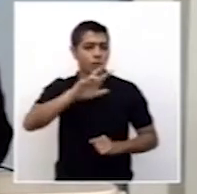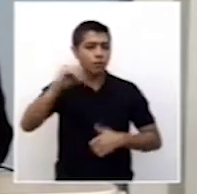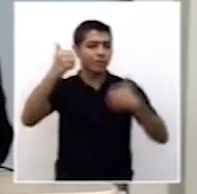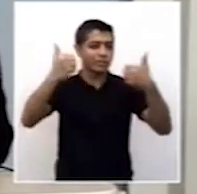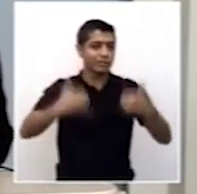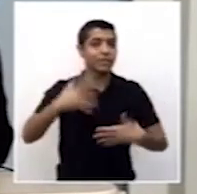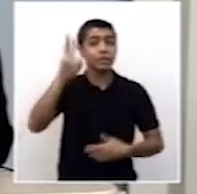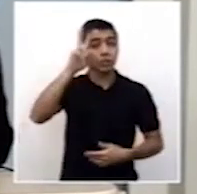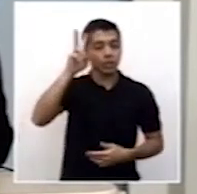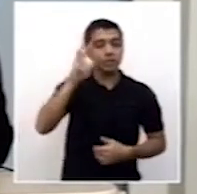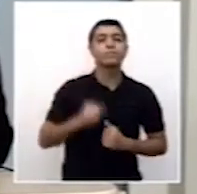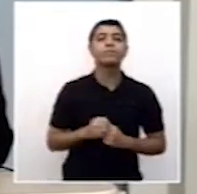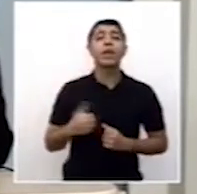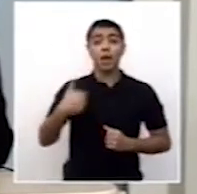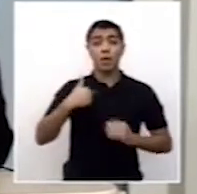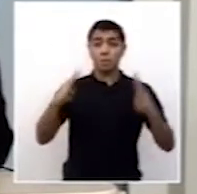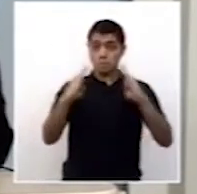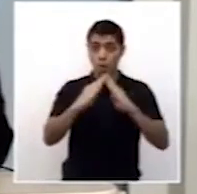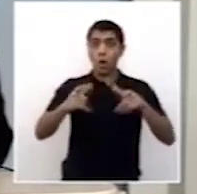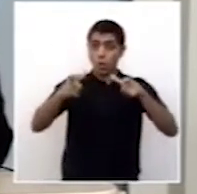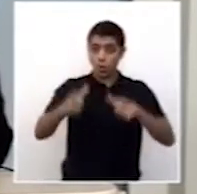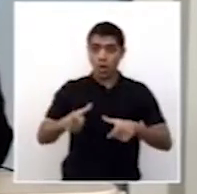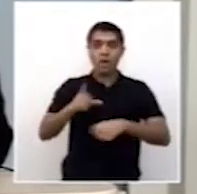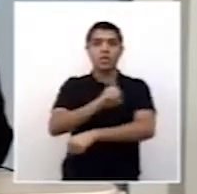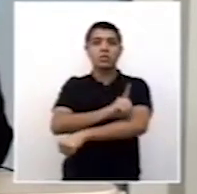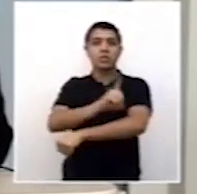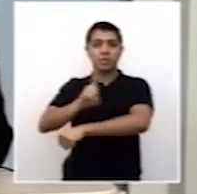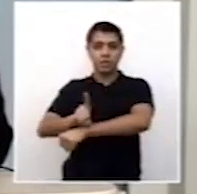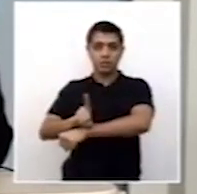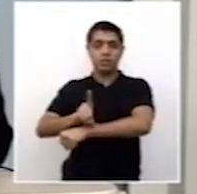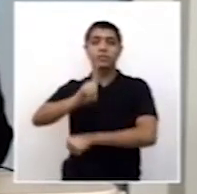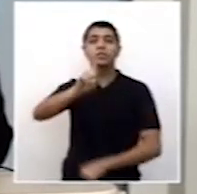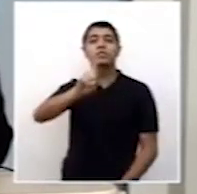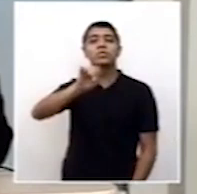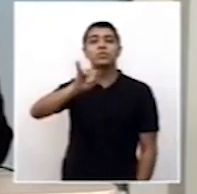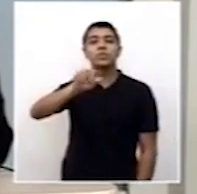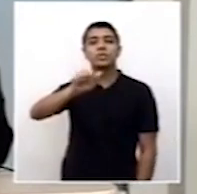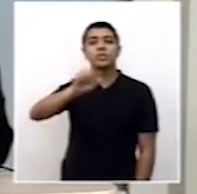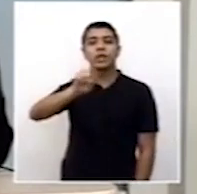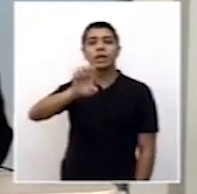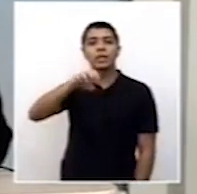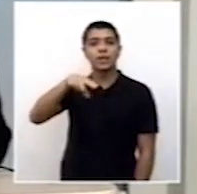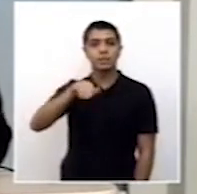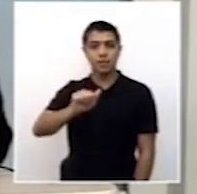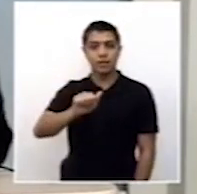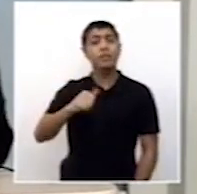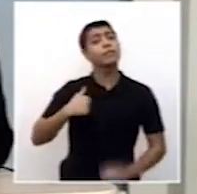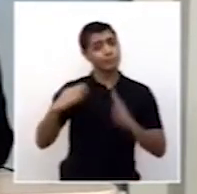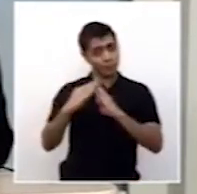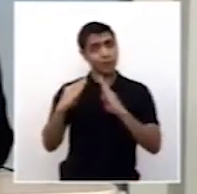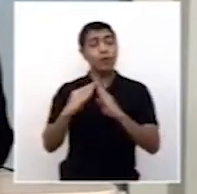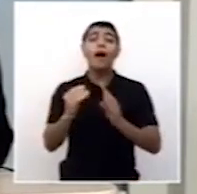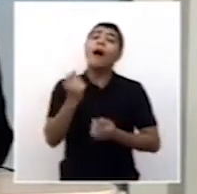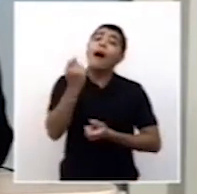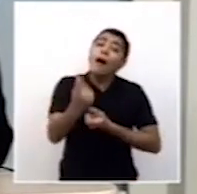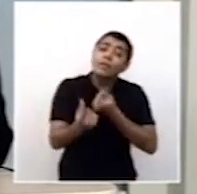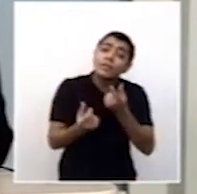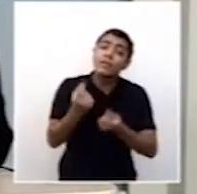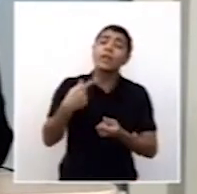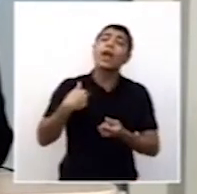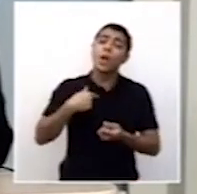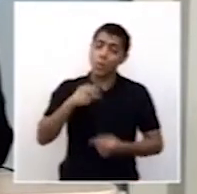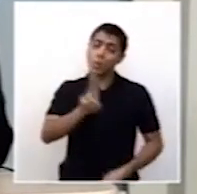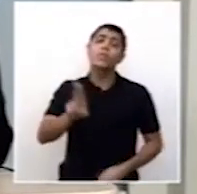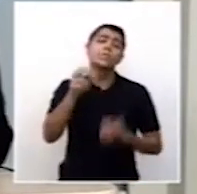Eu moro em Diadema. Às vezes, eu pego o ônibus, né? E algumas vezes eu sento e